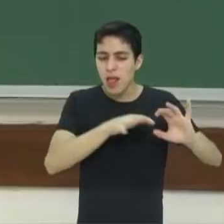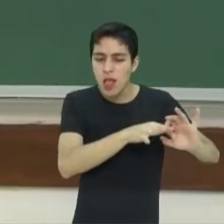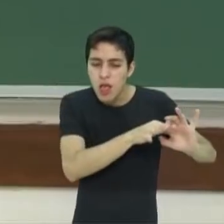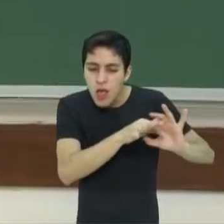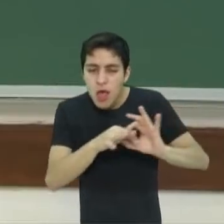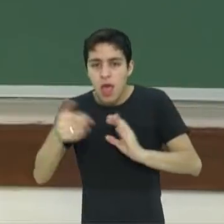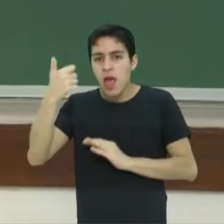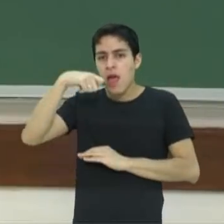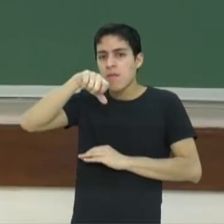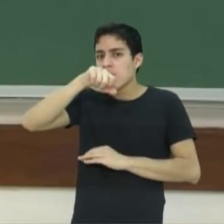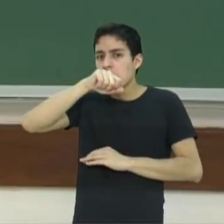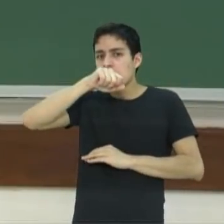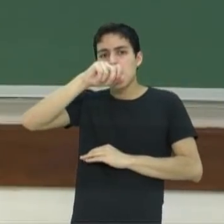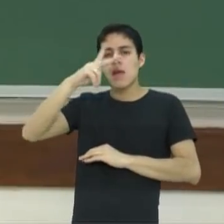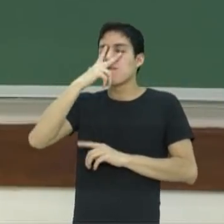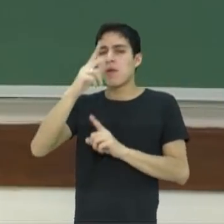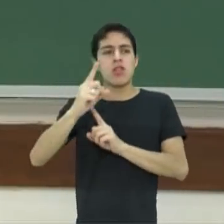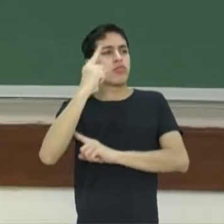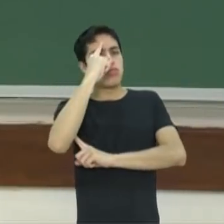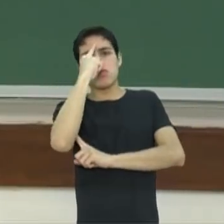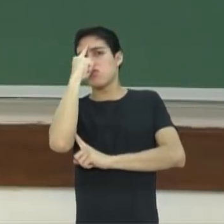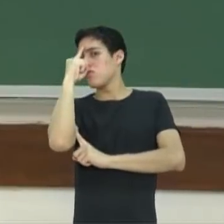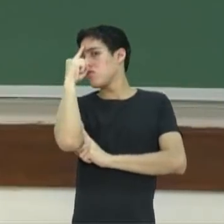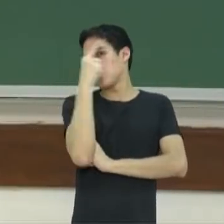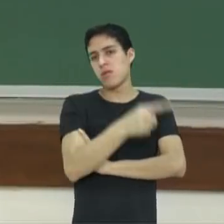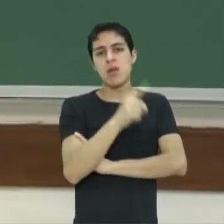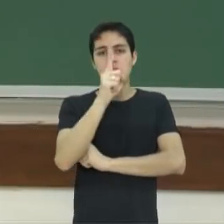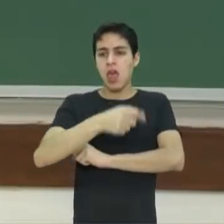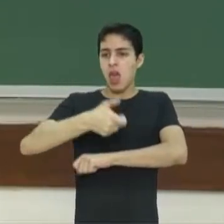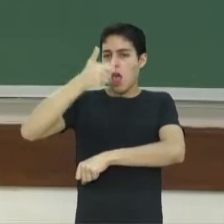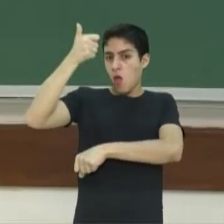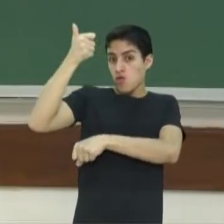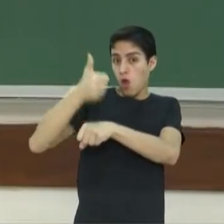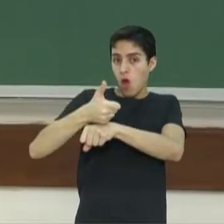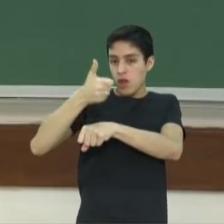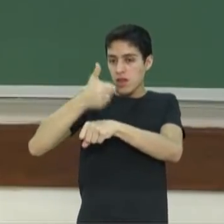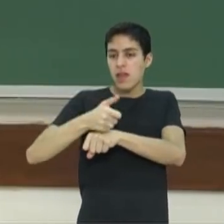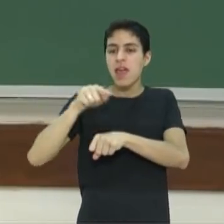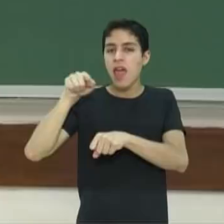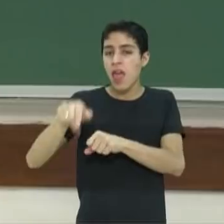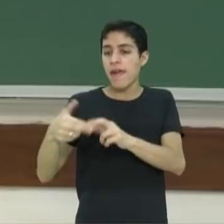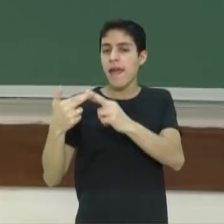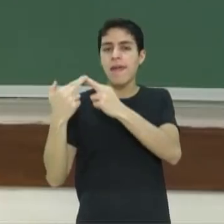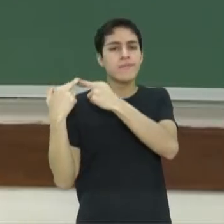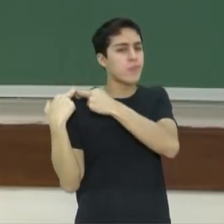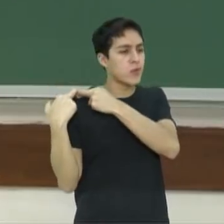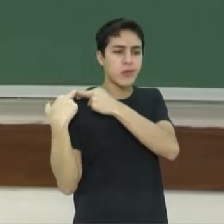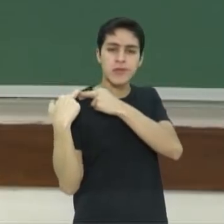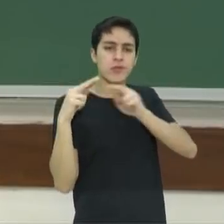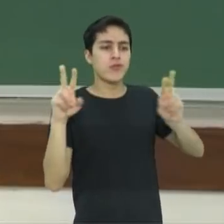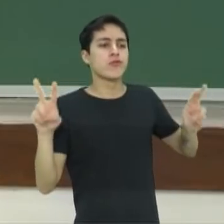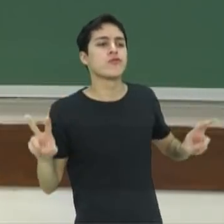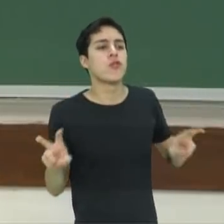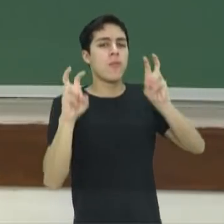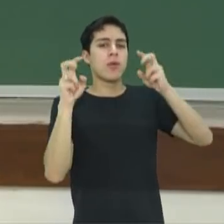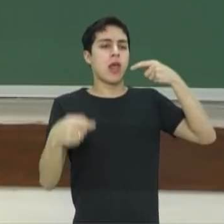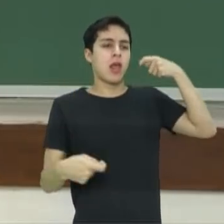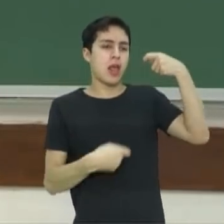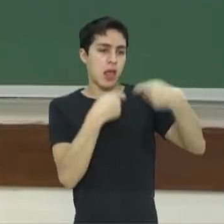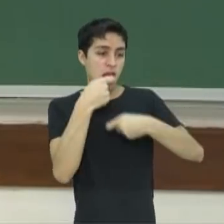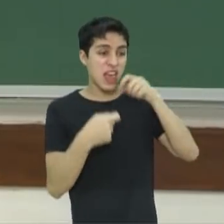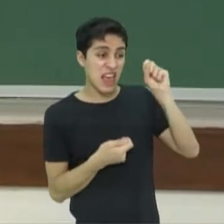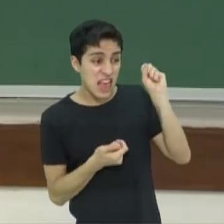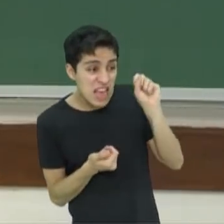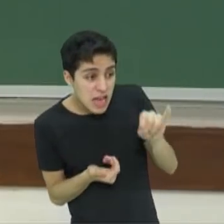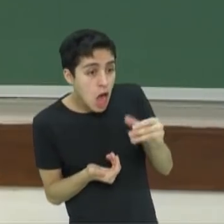que ela está exercendo uma autoridade, que ela é responsável sobre esse assunto da alimentação. Se não comer as